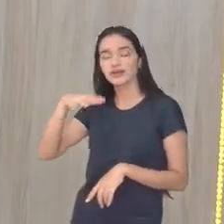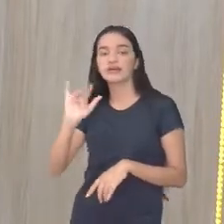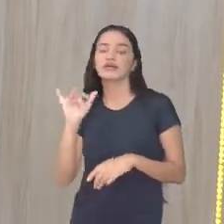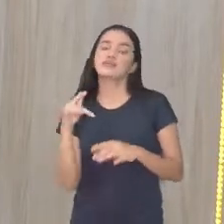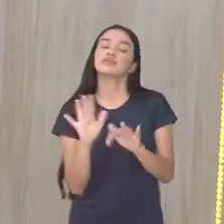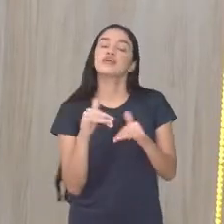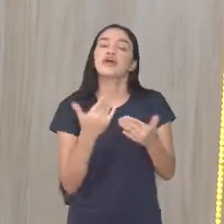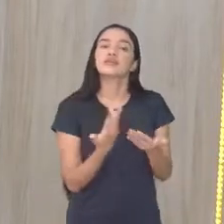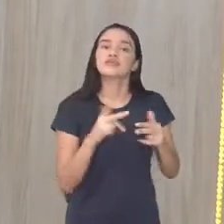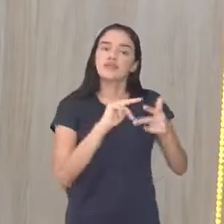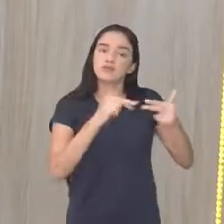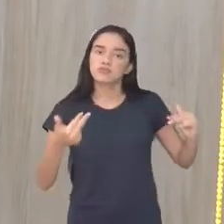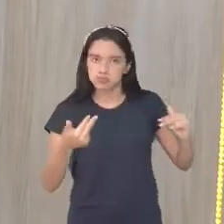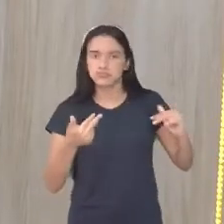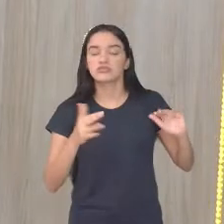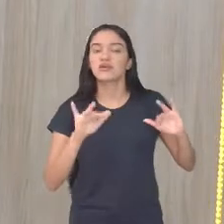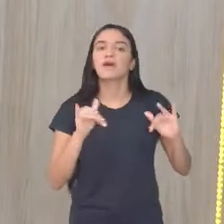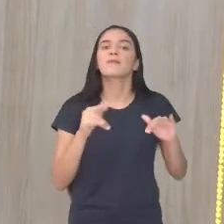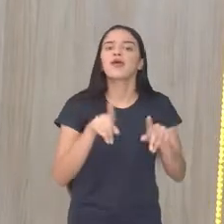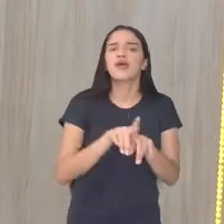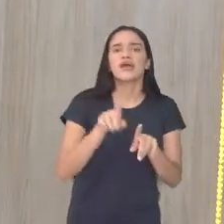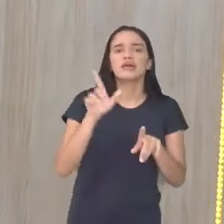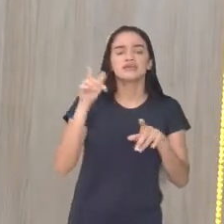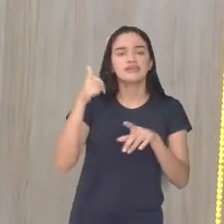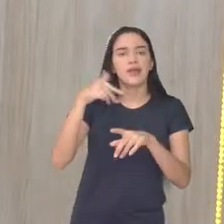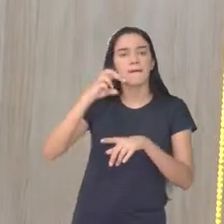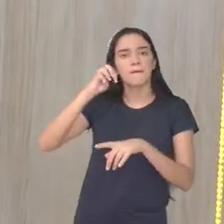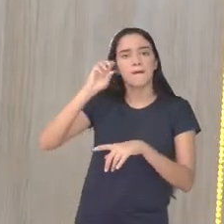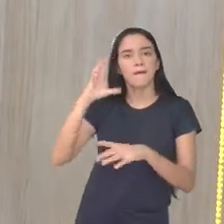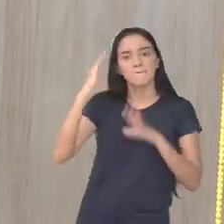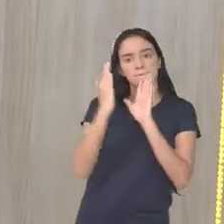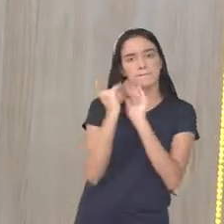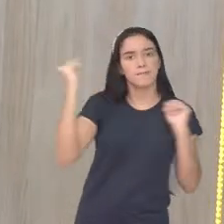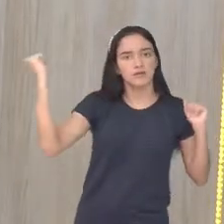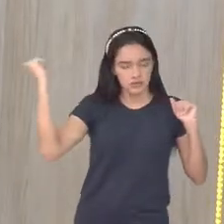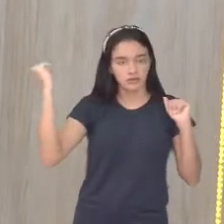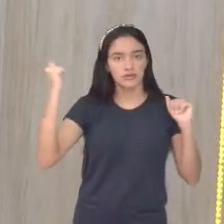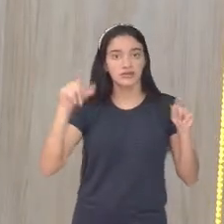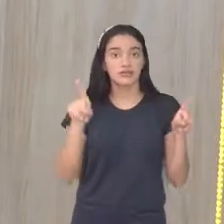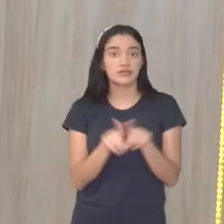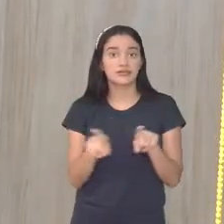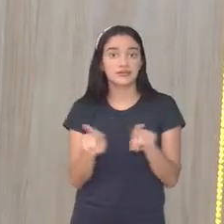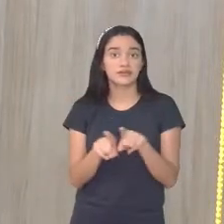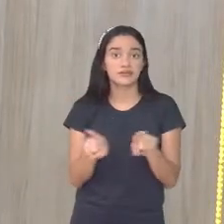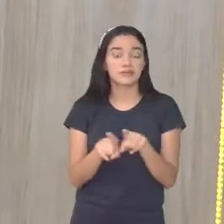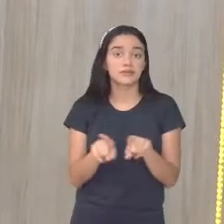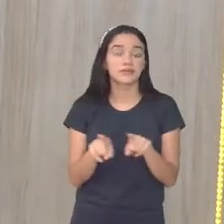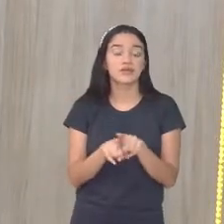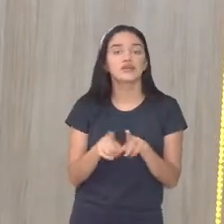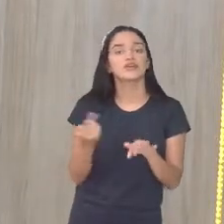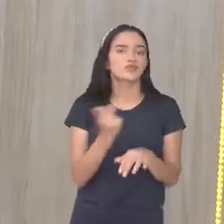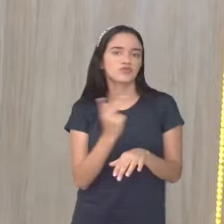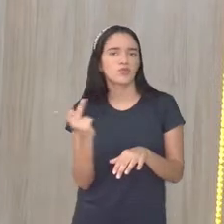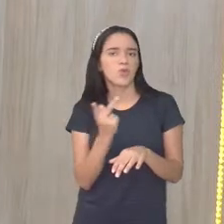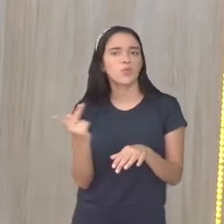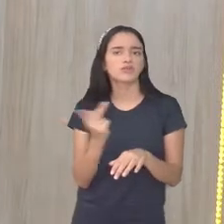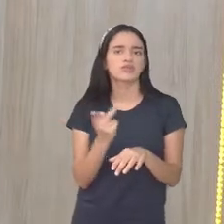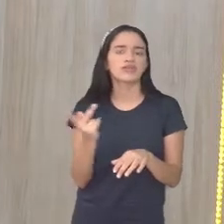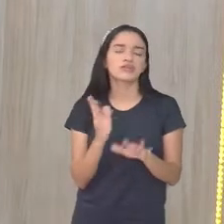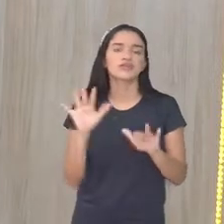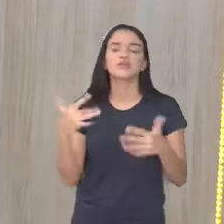não são retratos. Ele aparece em obras do tipo histórico, do tipo religioso, que ele fazia muito essa pintura religiosa, ele retratava